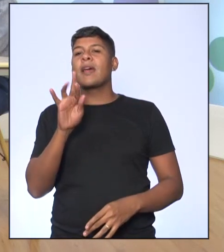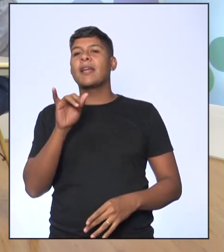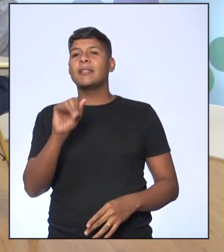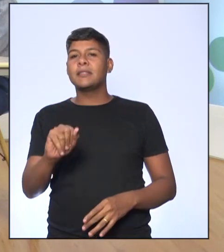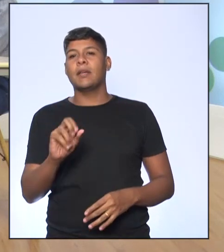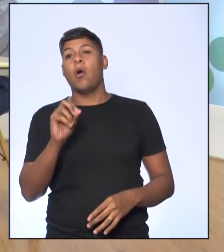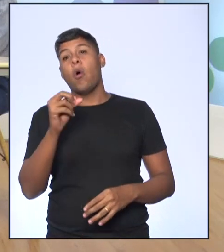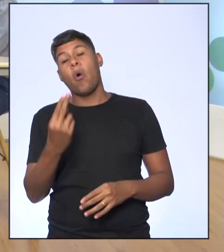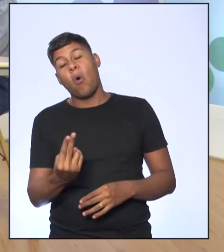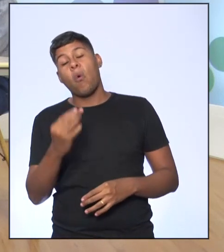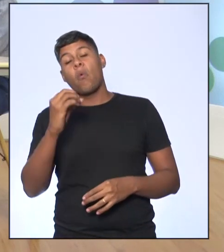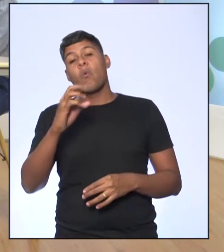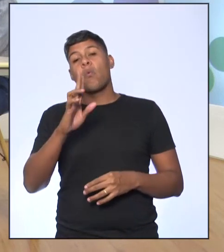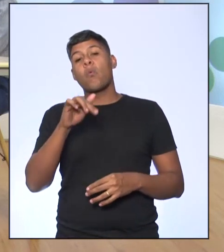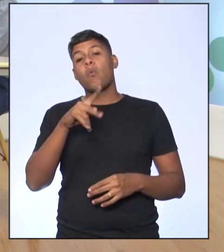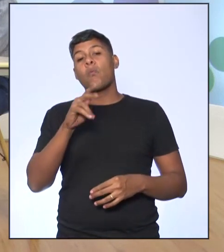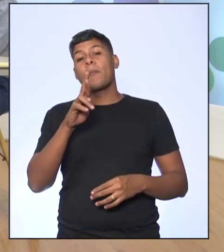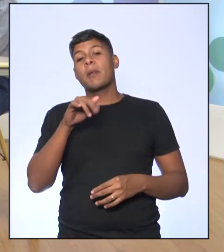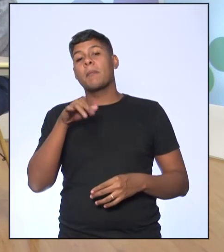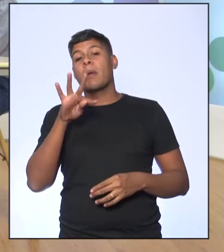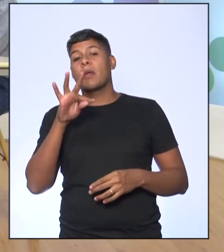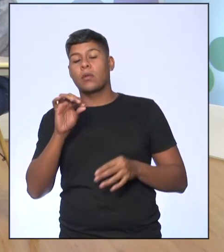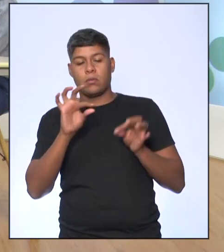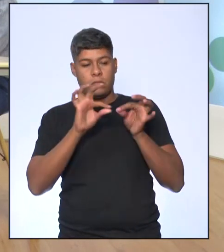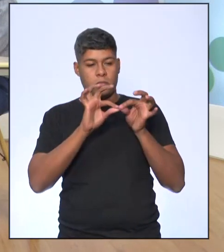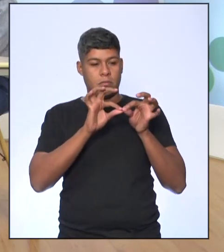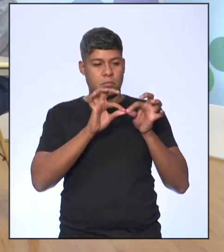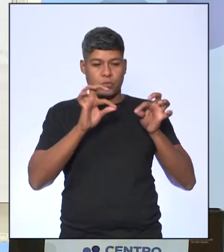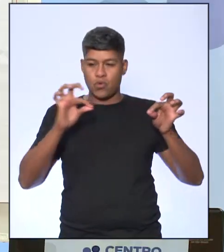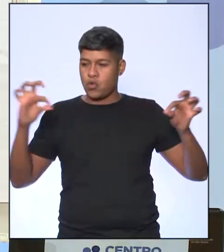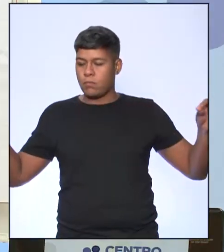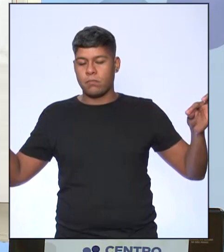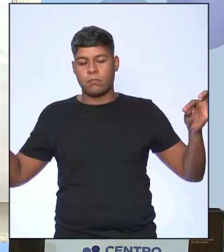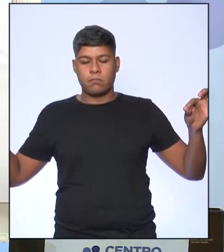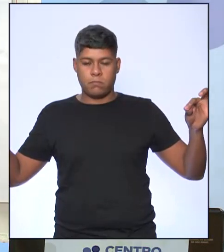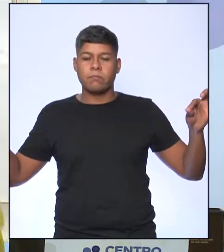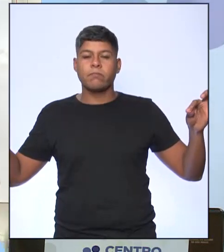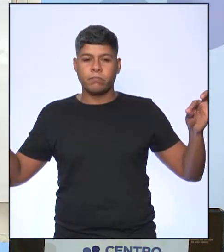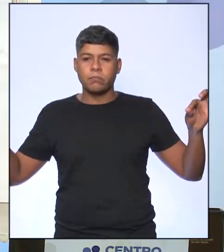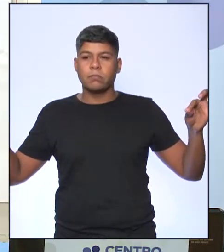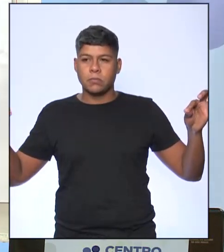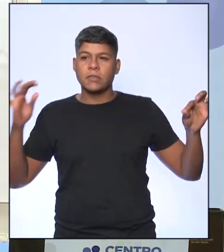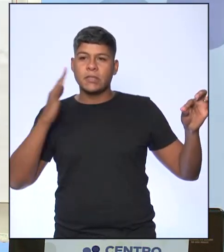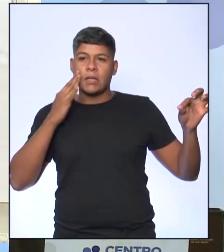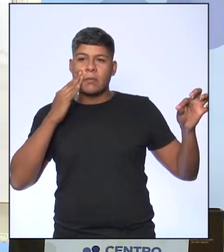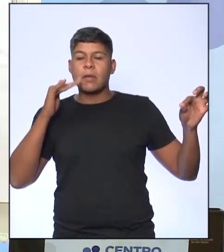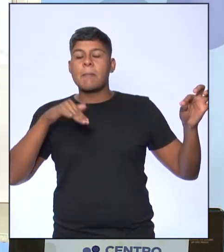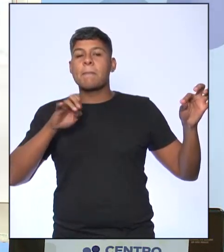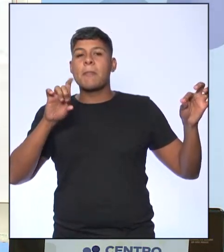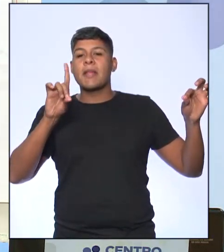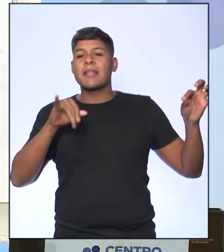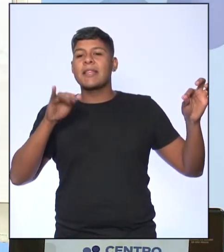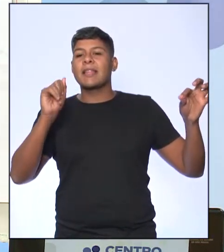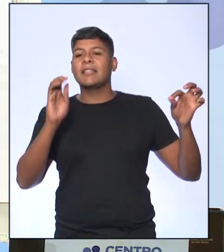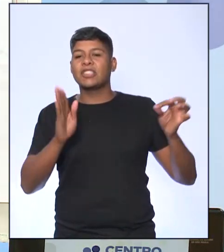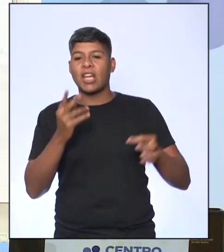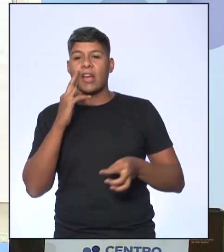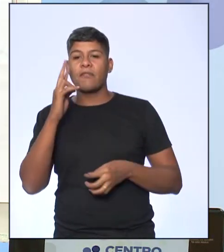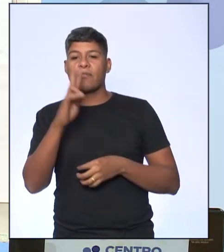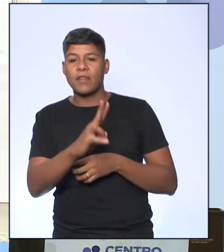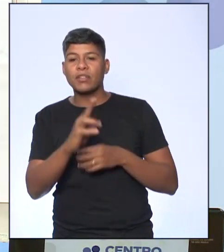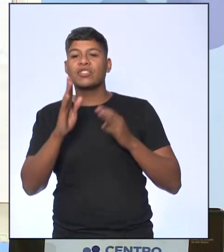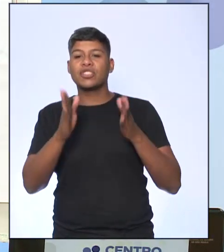uma medida de comprimento, uma reta. Essa medida vai ser de comprimento. Essa medida de comprimento, vocês já viram. Ela já